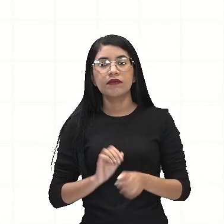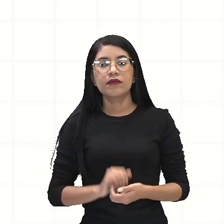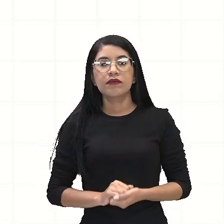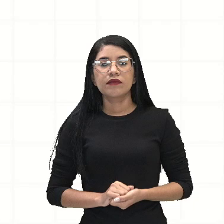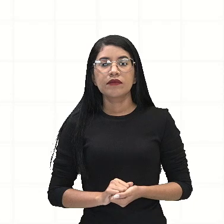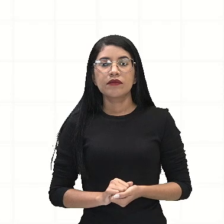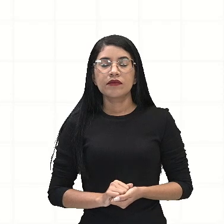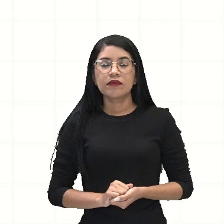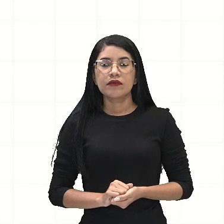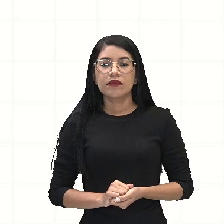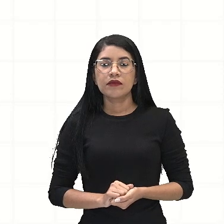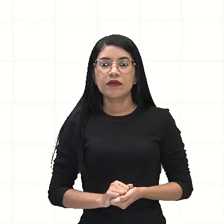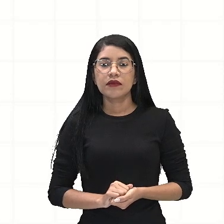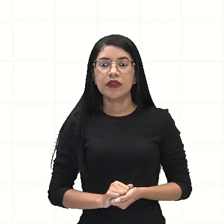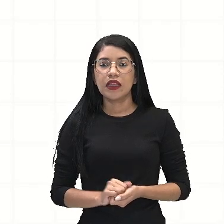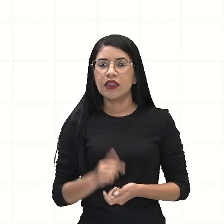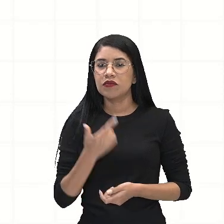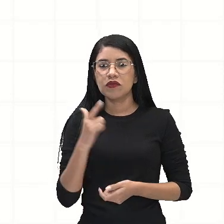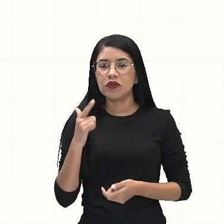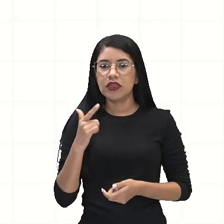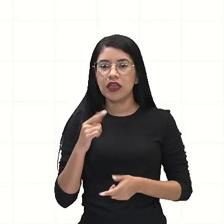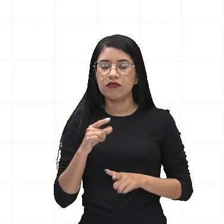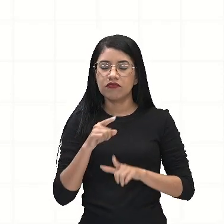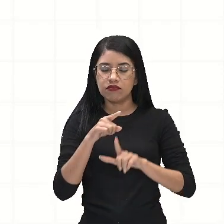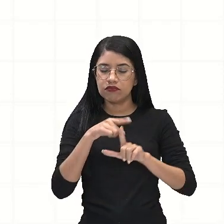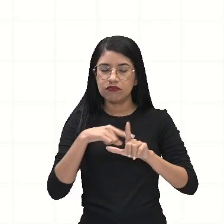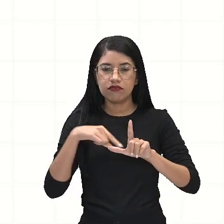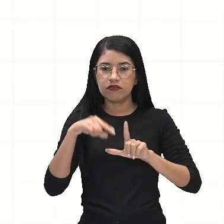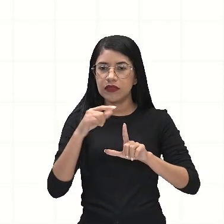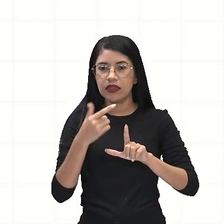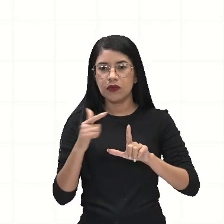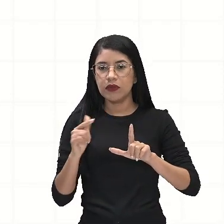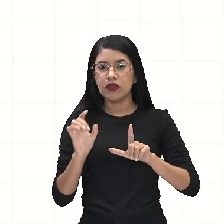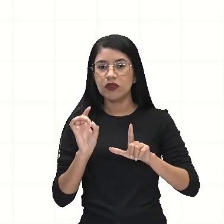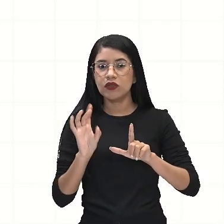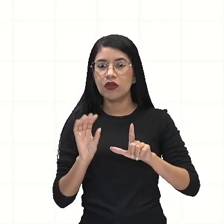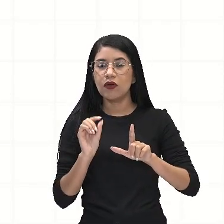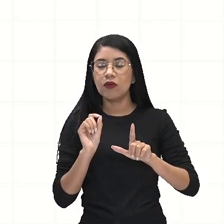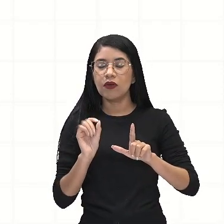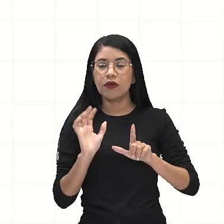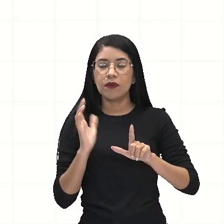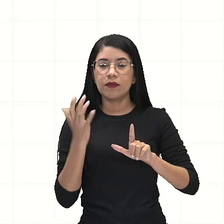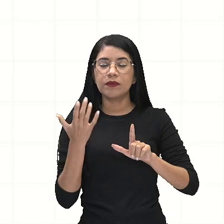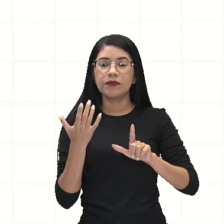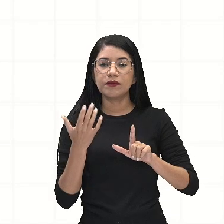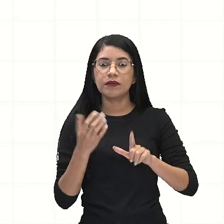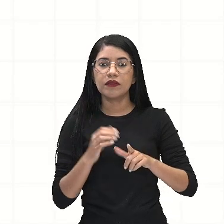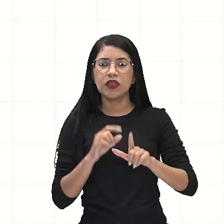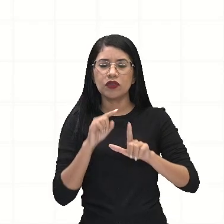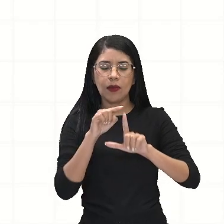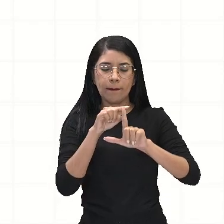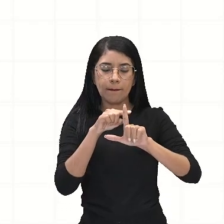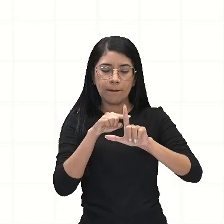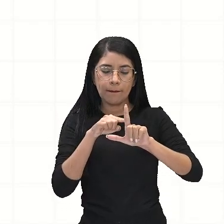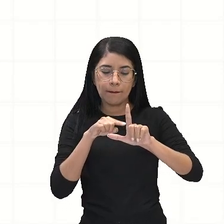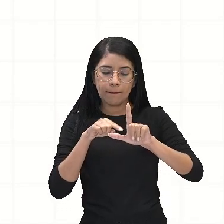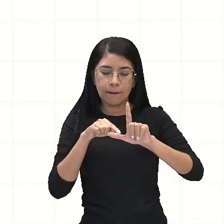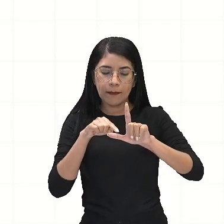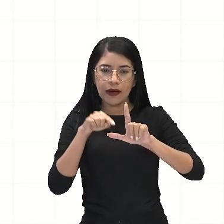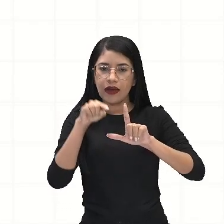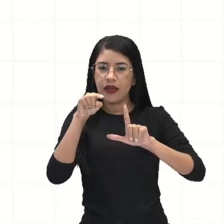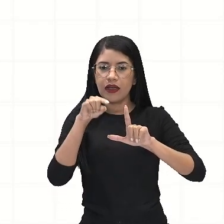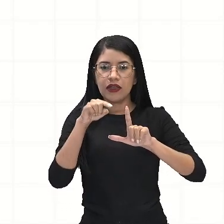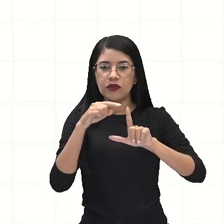caso, o gráfico nem corta, né? Na verdade, ele vai simplesmente encostar no eixo x e